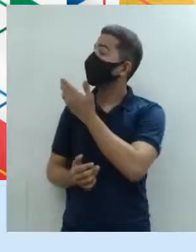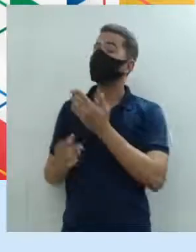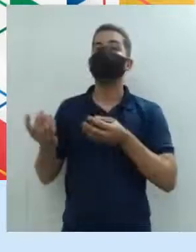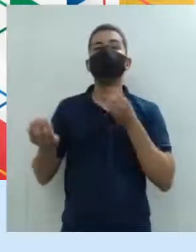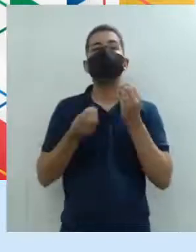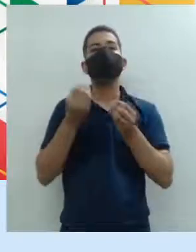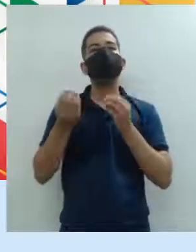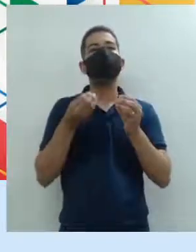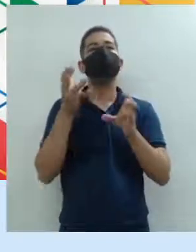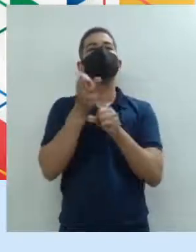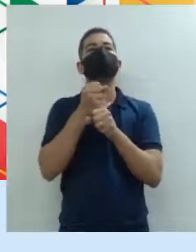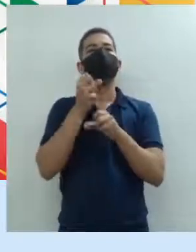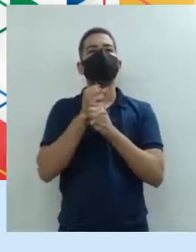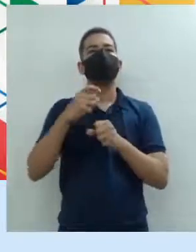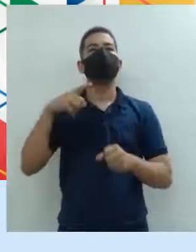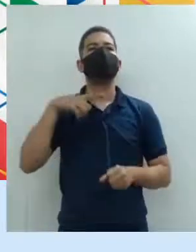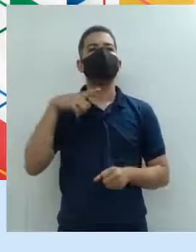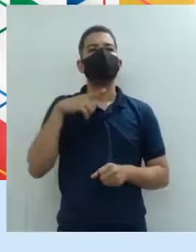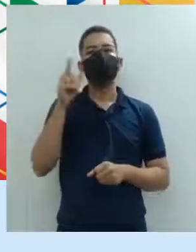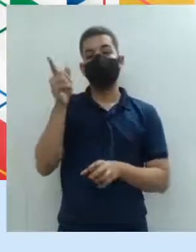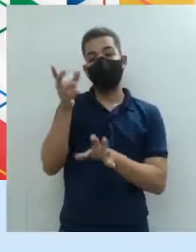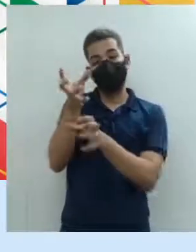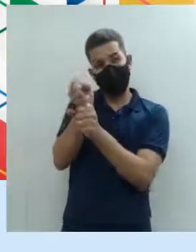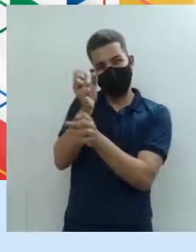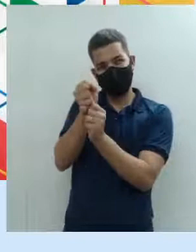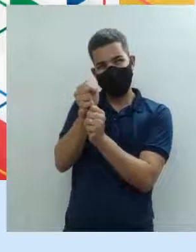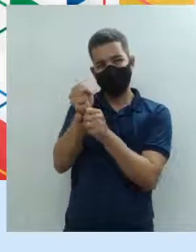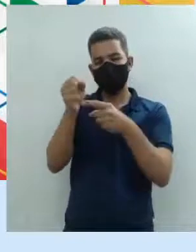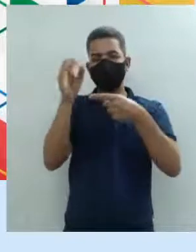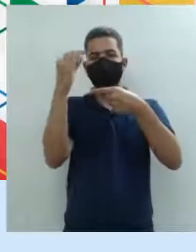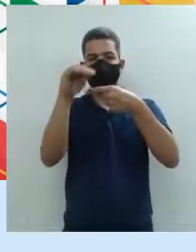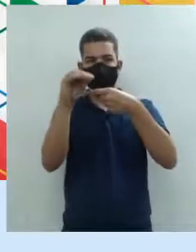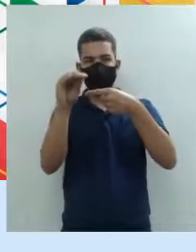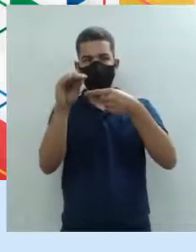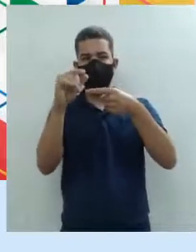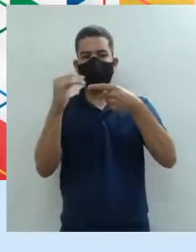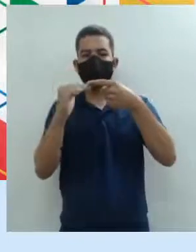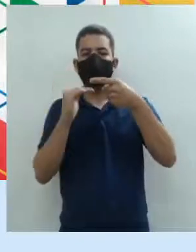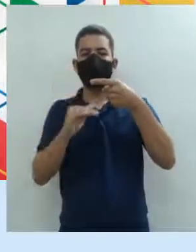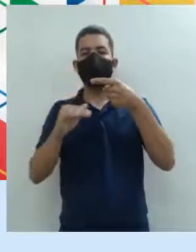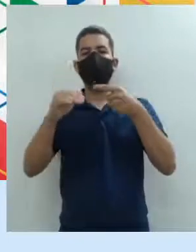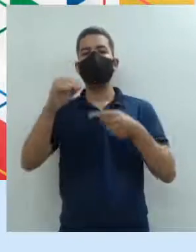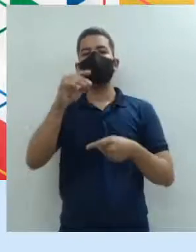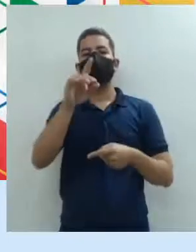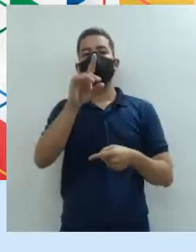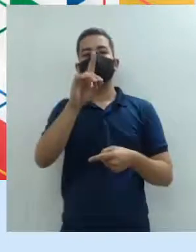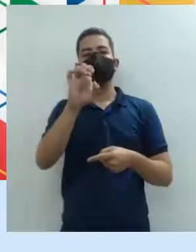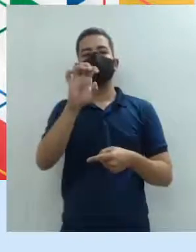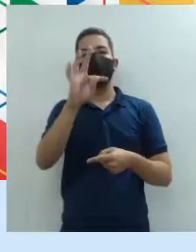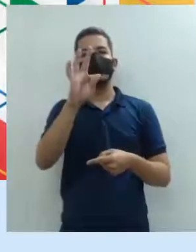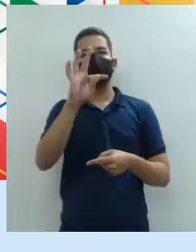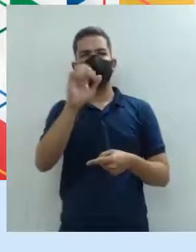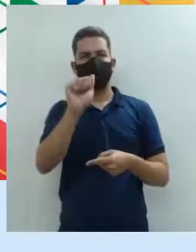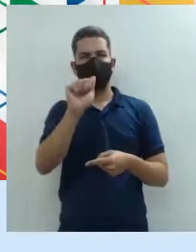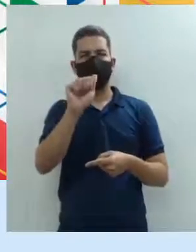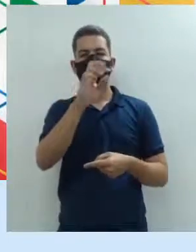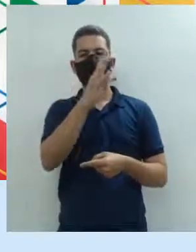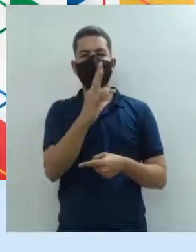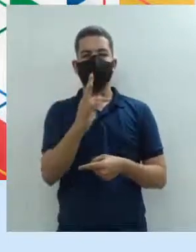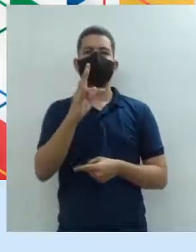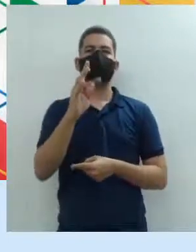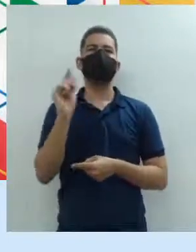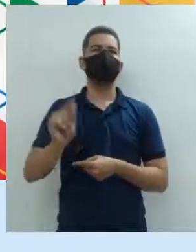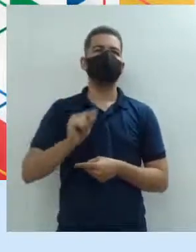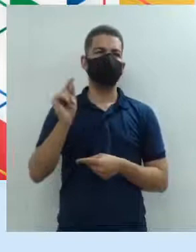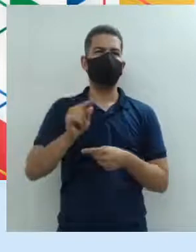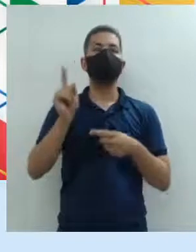dado como a quantidade lá de calor Q dividido pelo ΔT. E o que seria esse ΔT aí? Esse ΔT